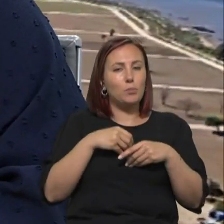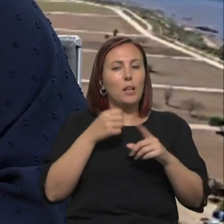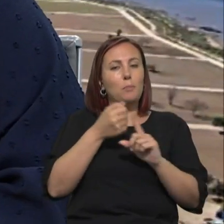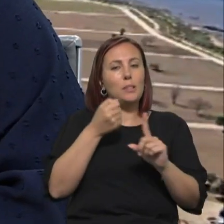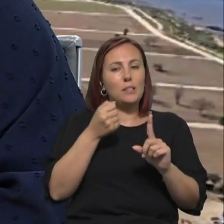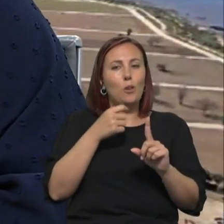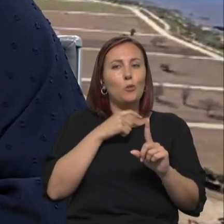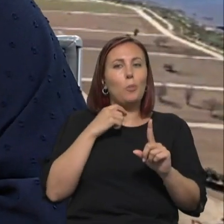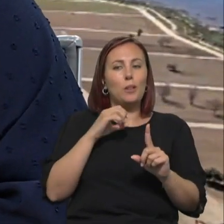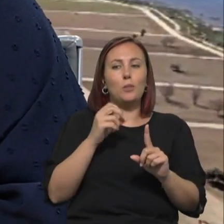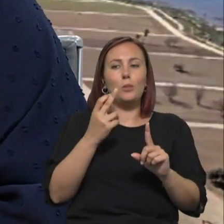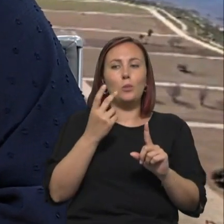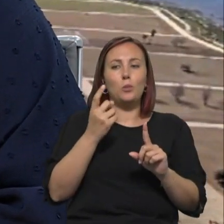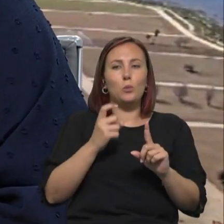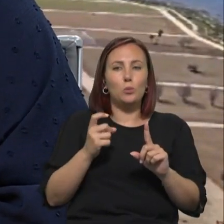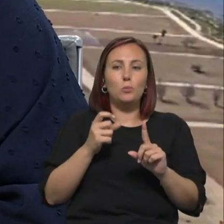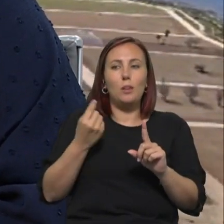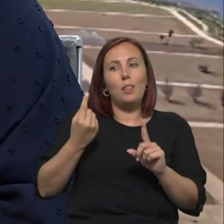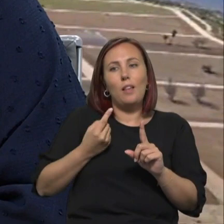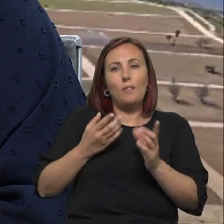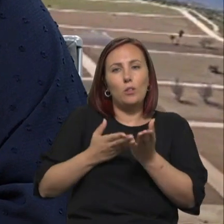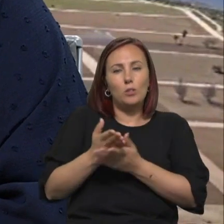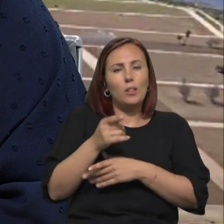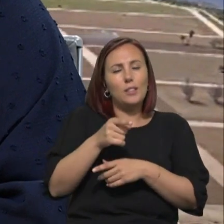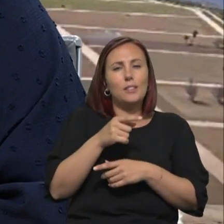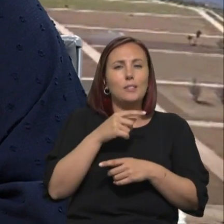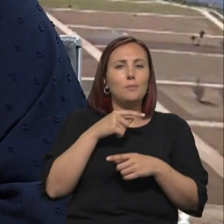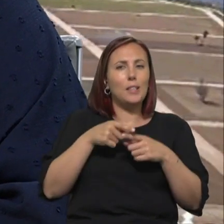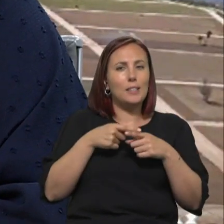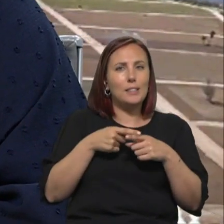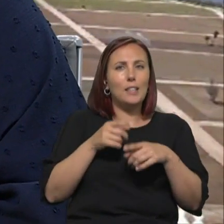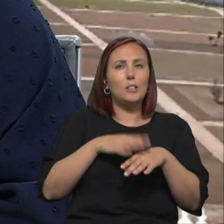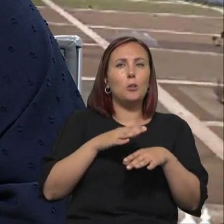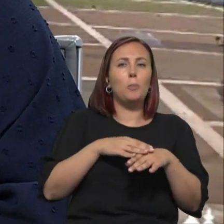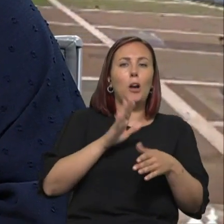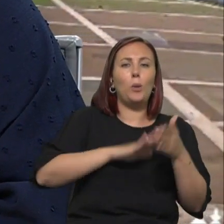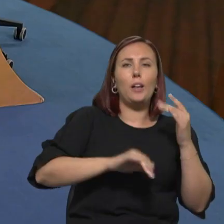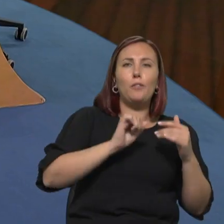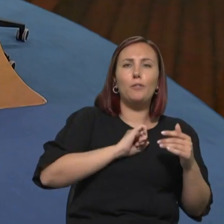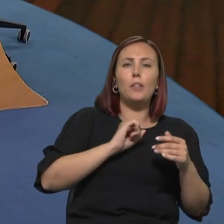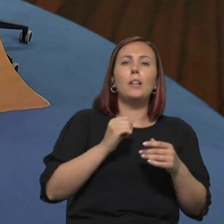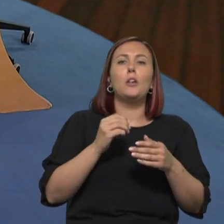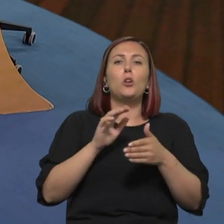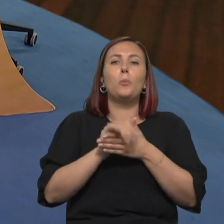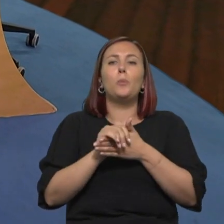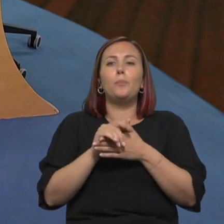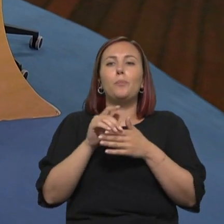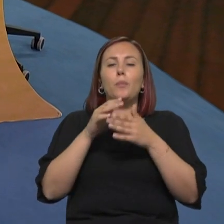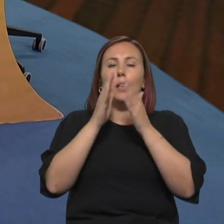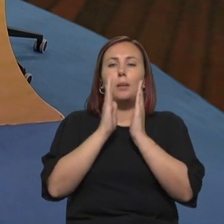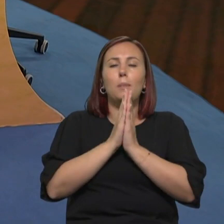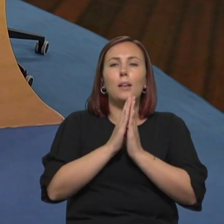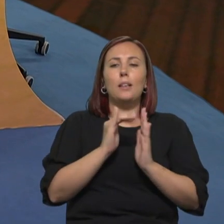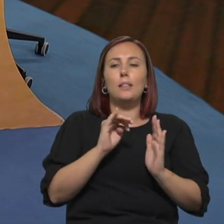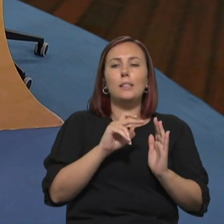deveria de alguma forma continuar, e isso é muito curioso. Catarina há pouco falava da questão dos bilhetinhos que ele enviava à irmã Isabel, e há um bilhete